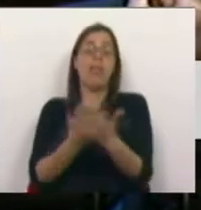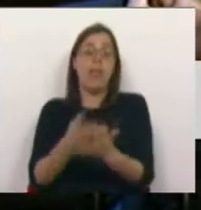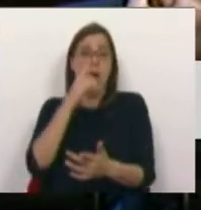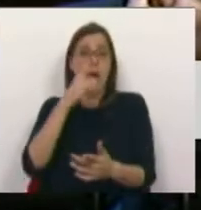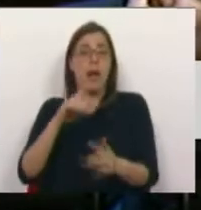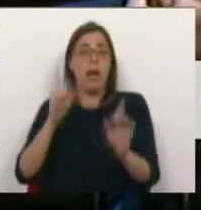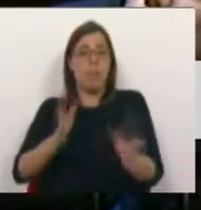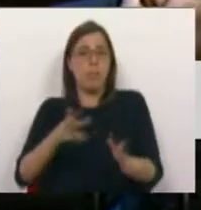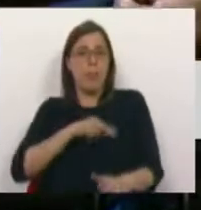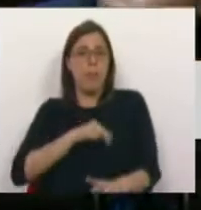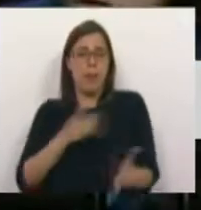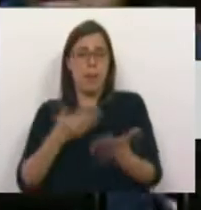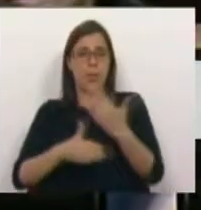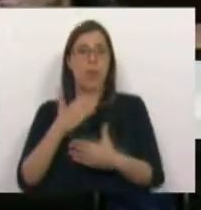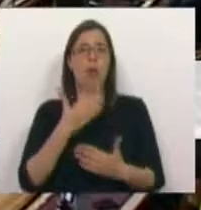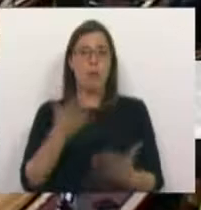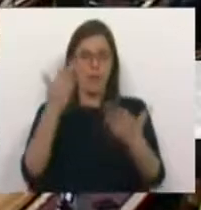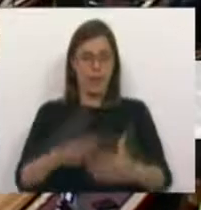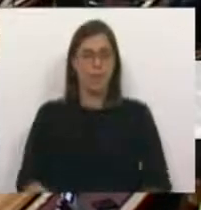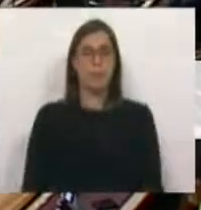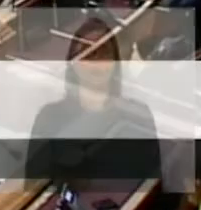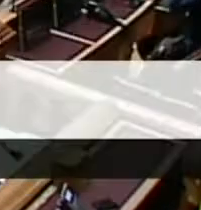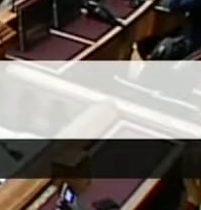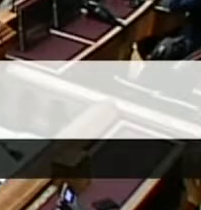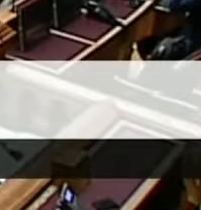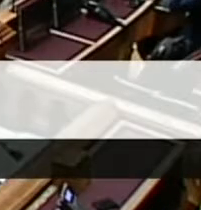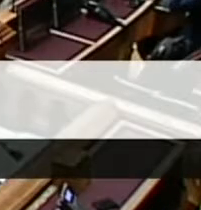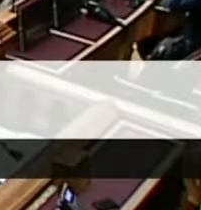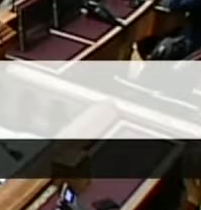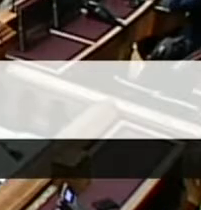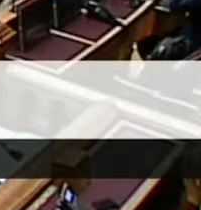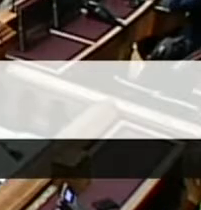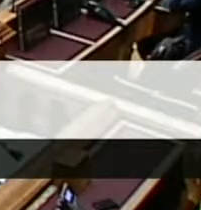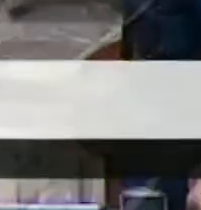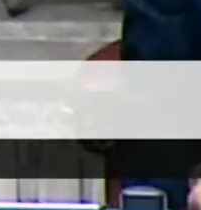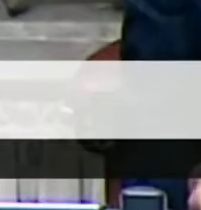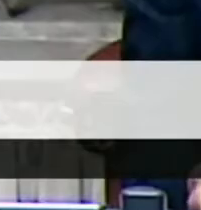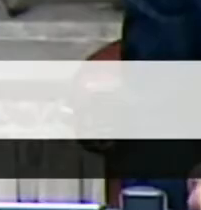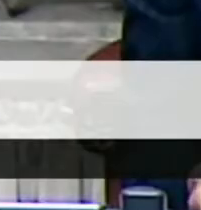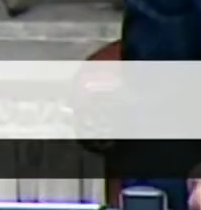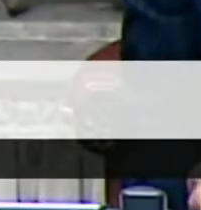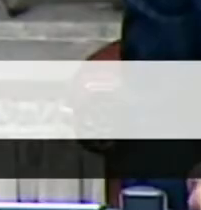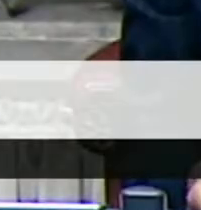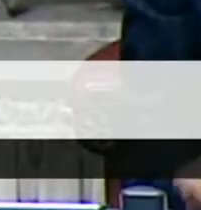a quem não merece esse prémio. Muito obrigado. Muito obrigado, Sr. Deputado. Tem agora a palavra o Sr. Deputado Jorge Machado.